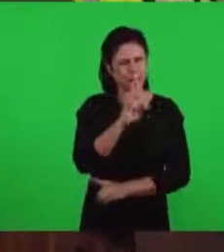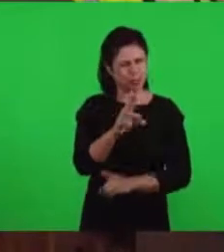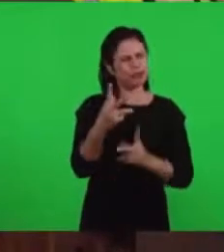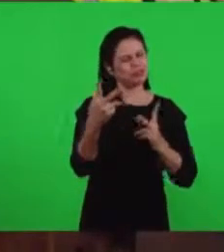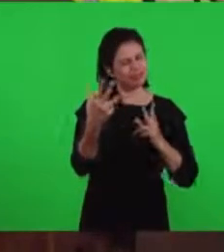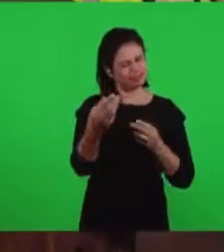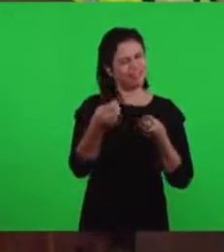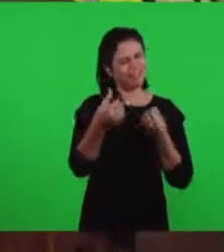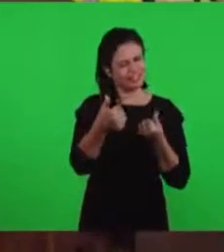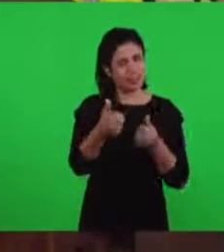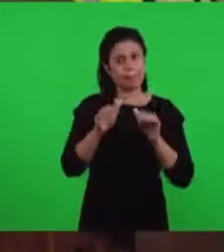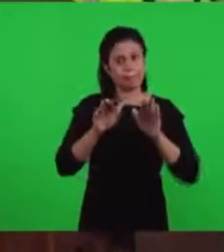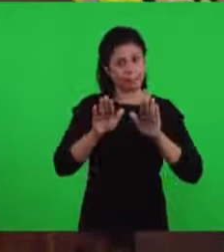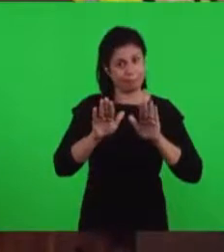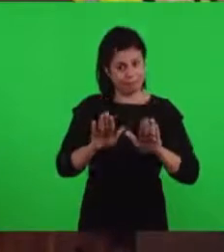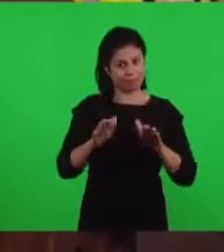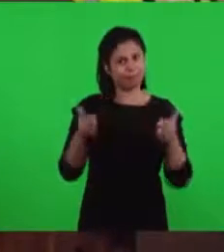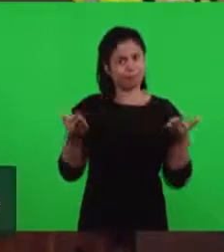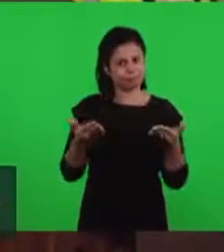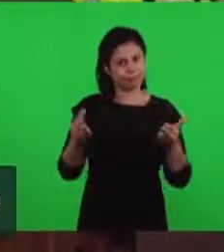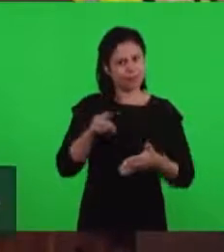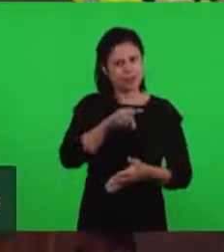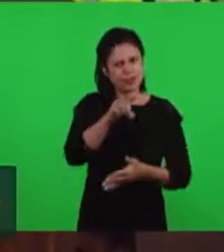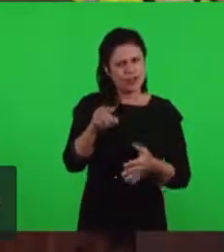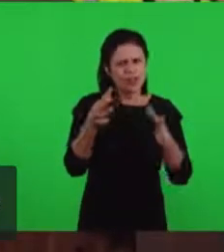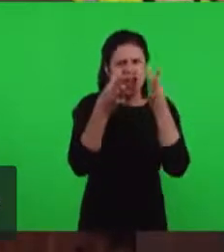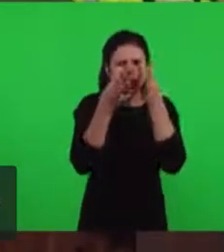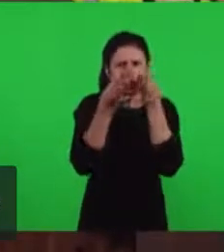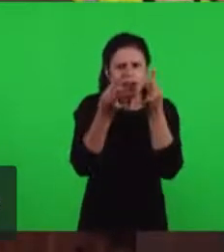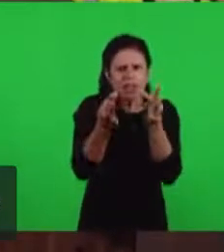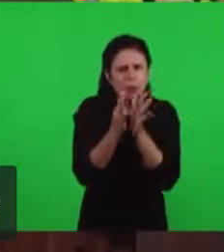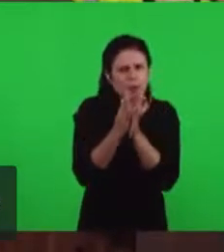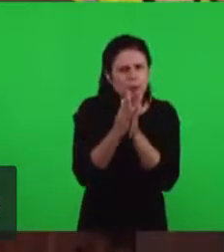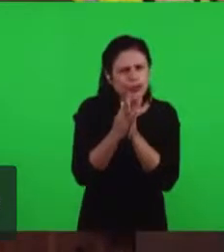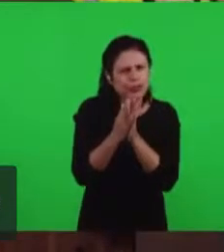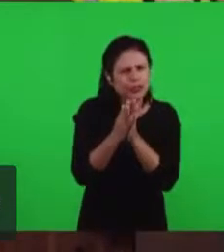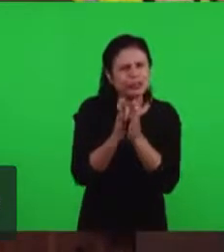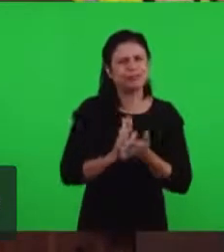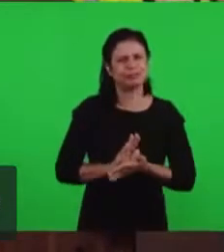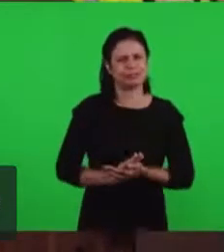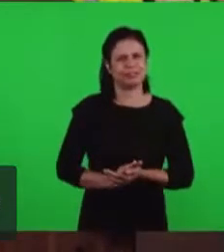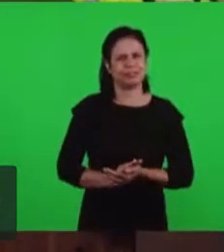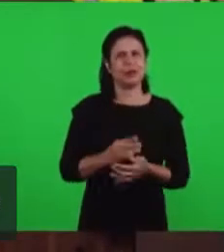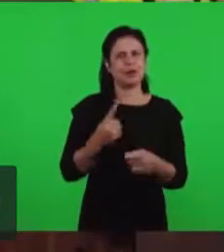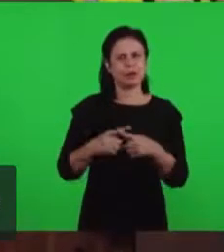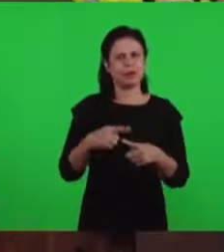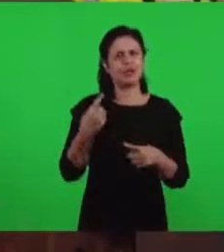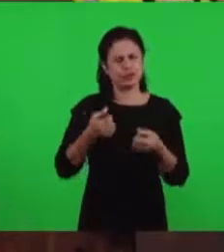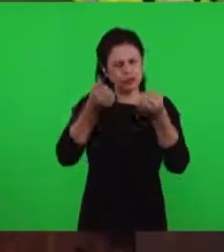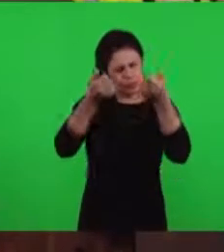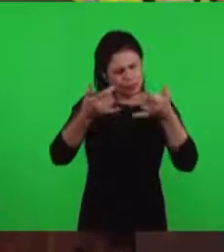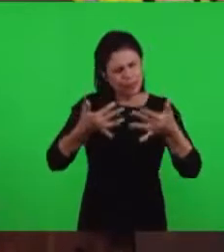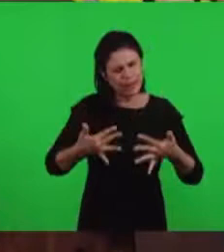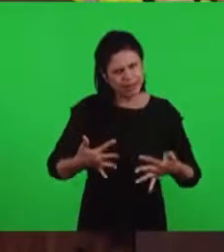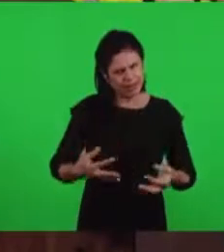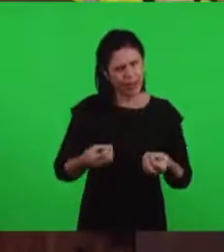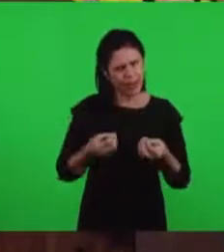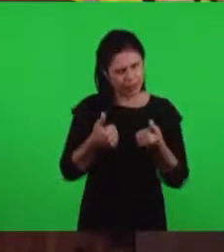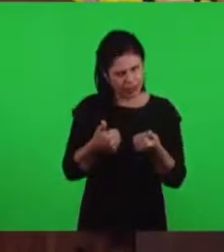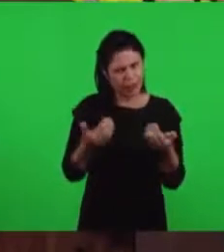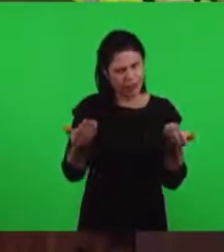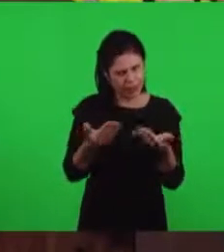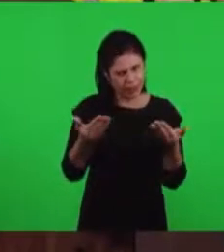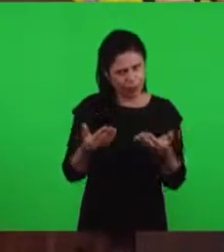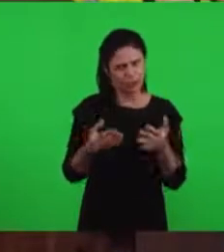mas nós gostaríamos agora com os mesmos estivessem atentos a algumas é explicações algumas colocações serão feitas